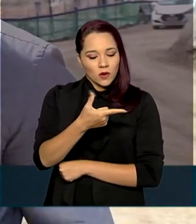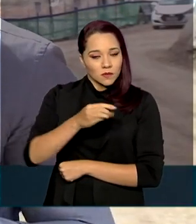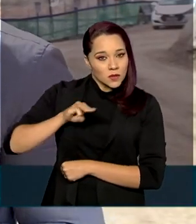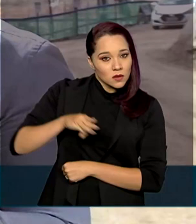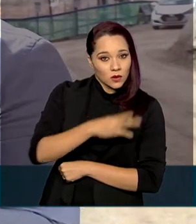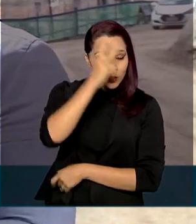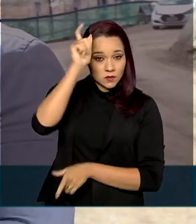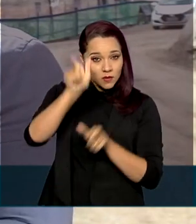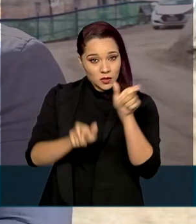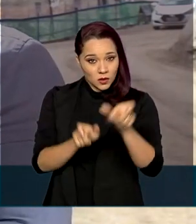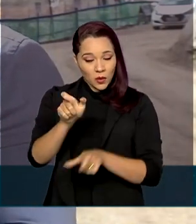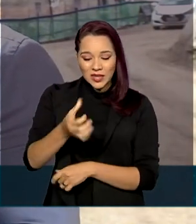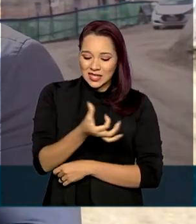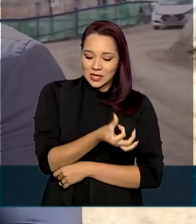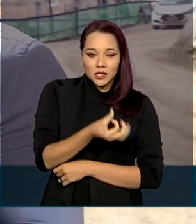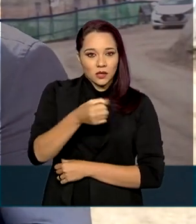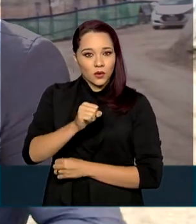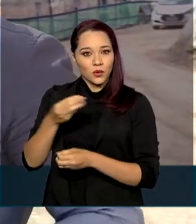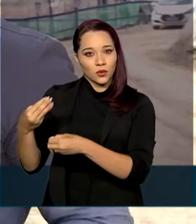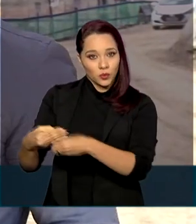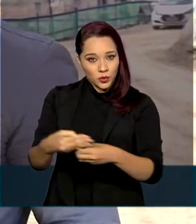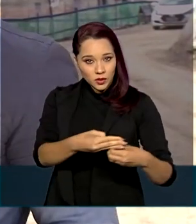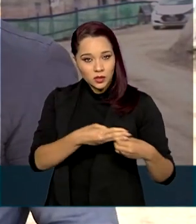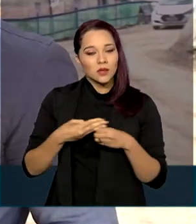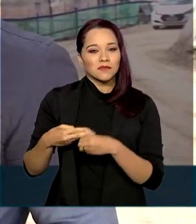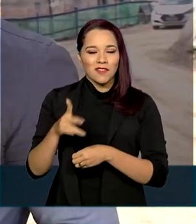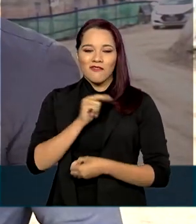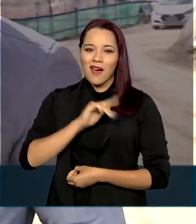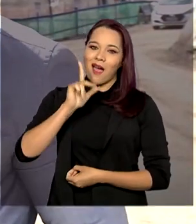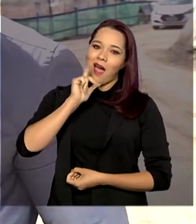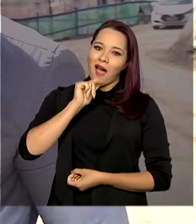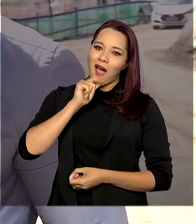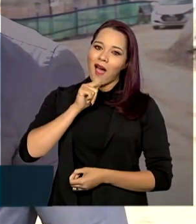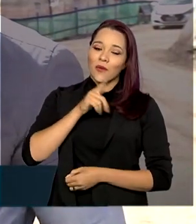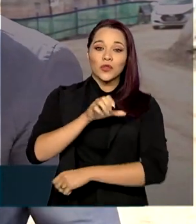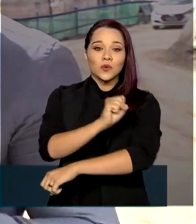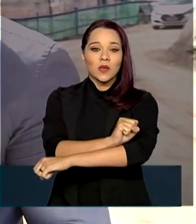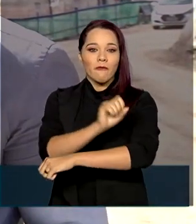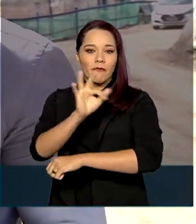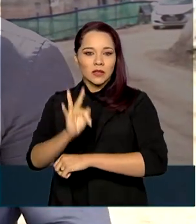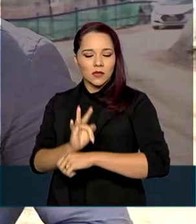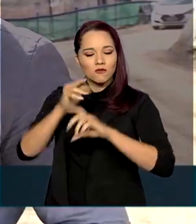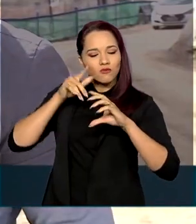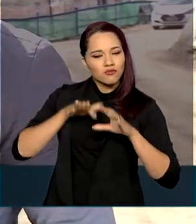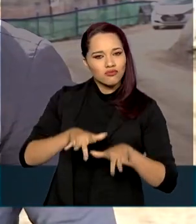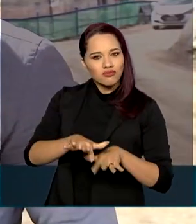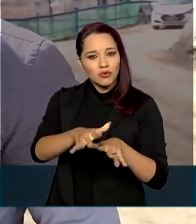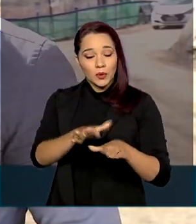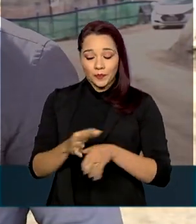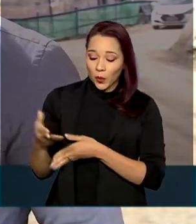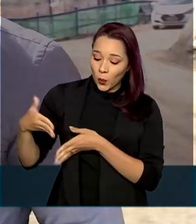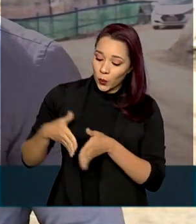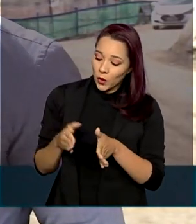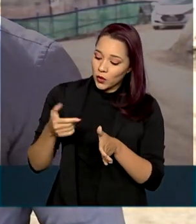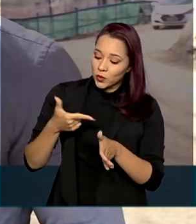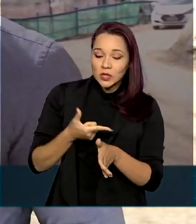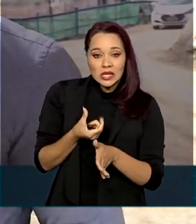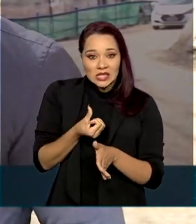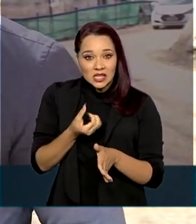pessoas de 68 municípios receberão água do São Francisco. O rio está a 260